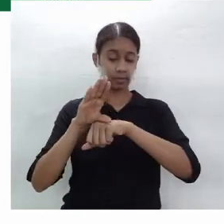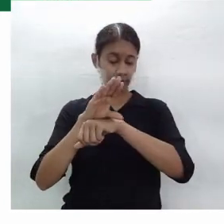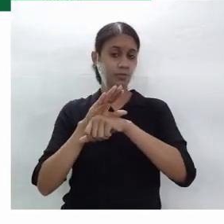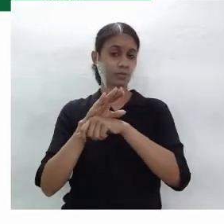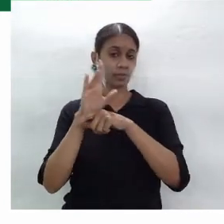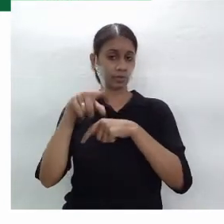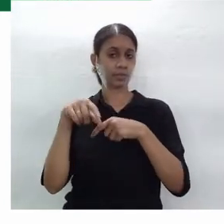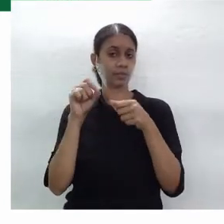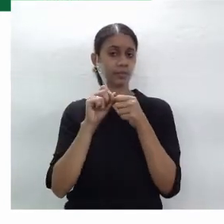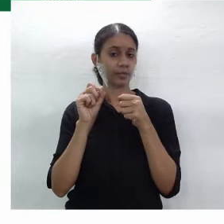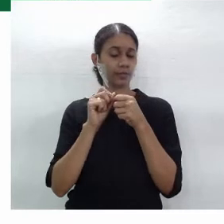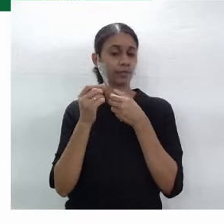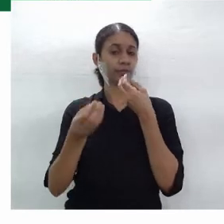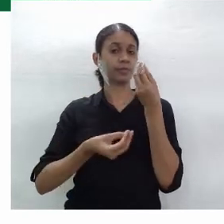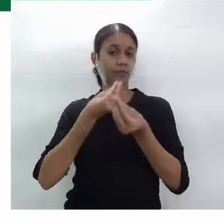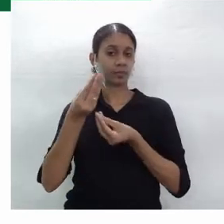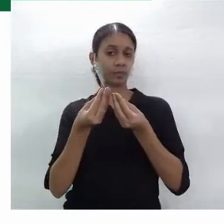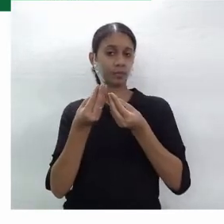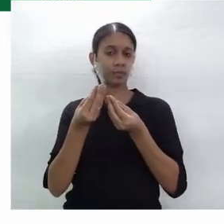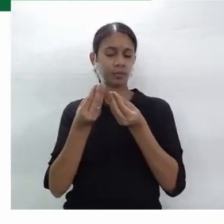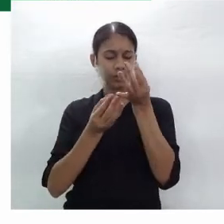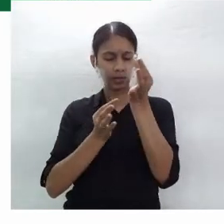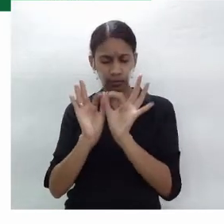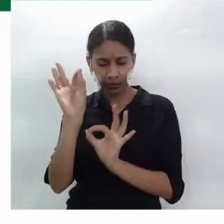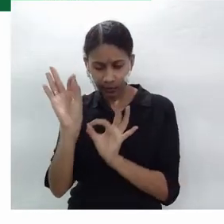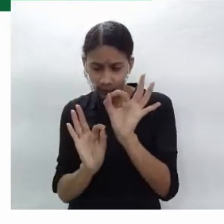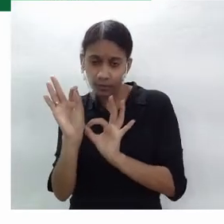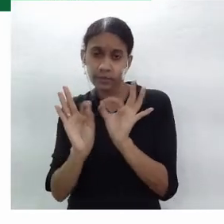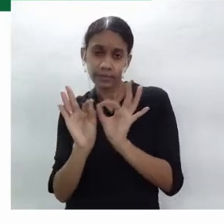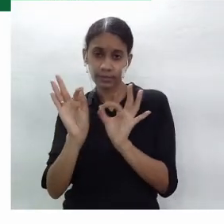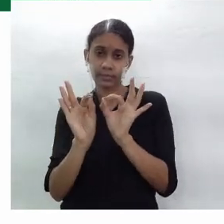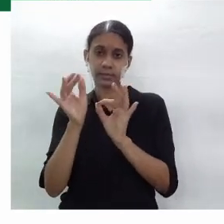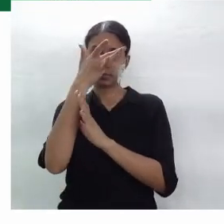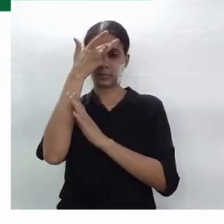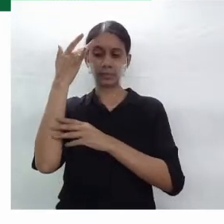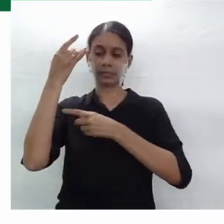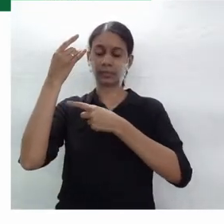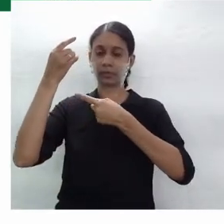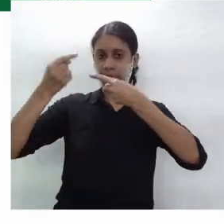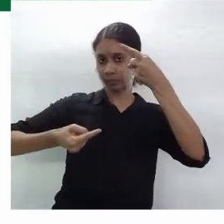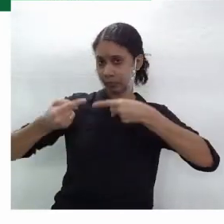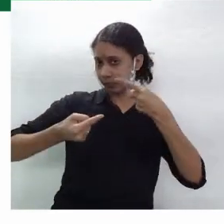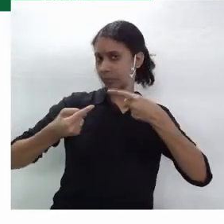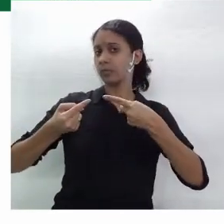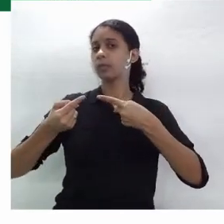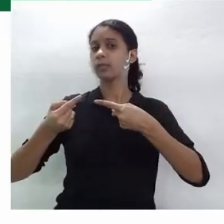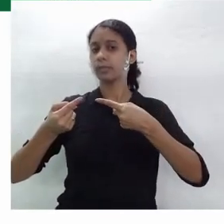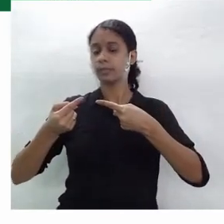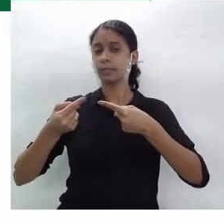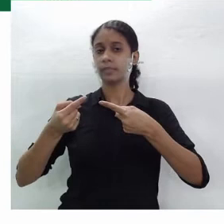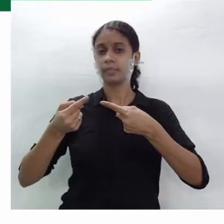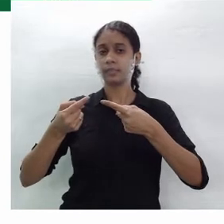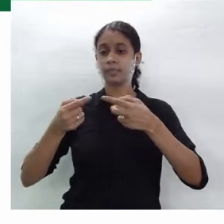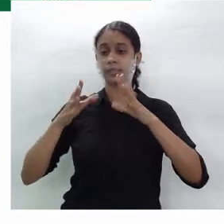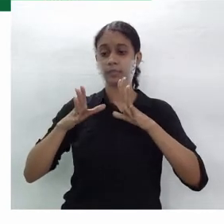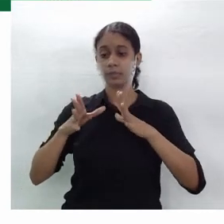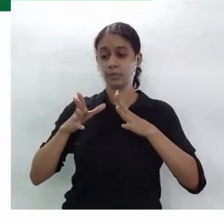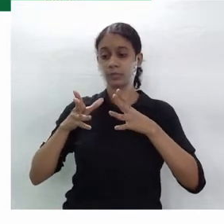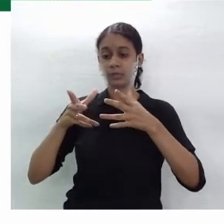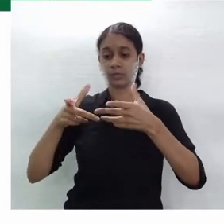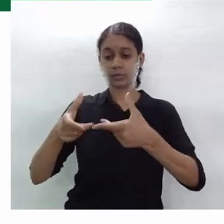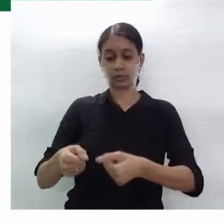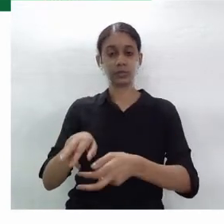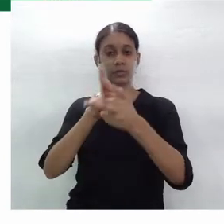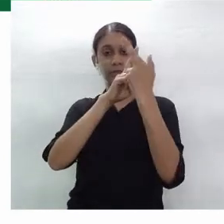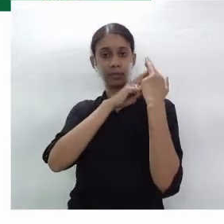uma carta construída pelos parlamentares, juristas, corpo que